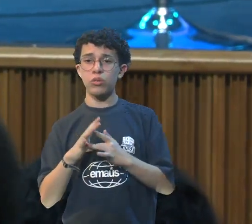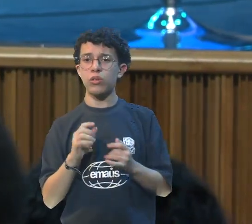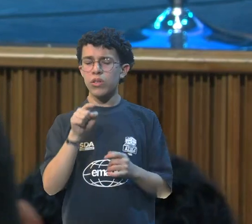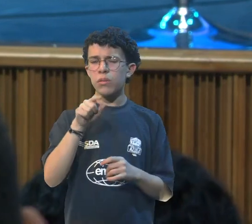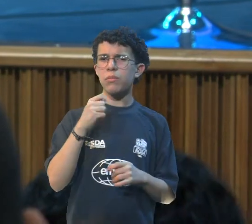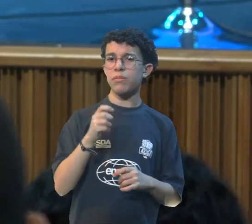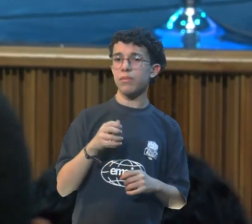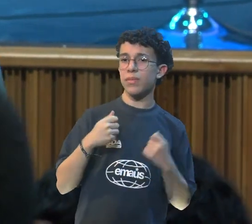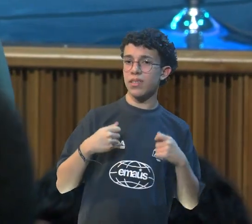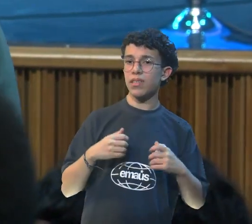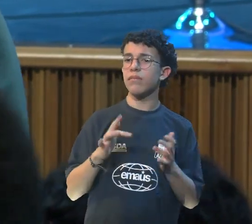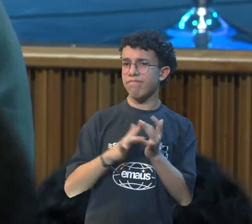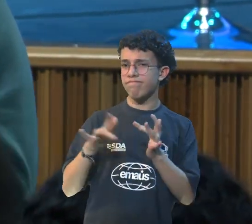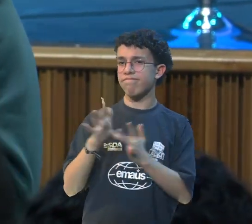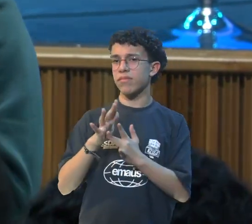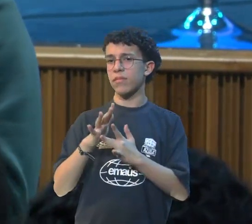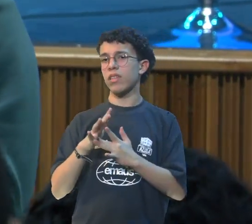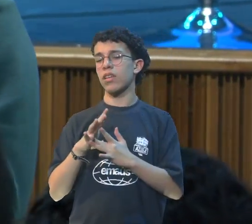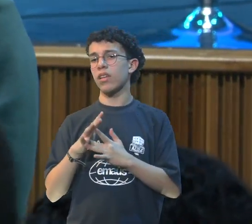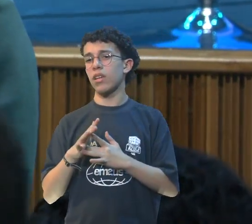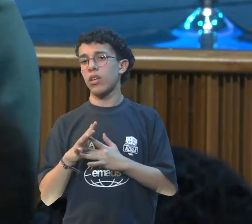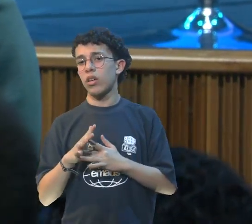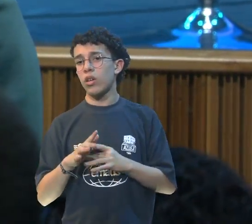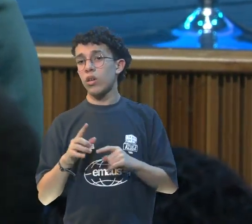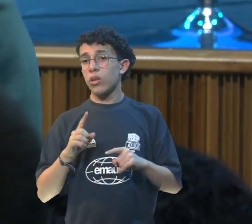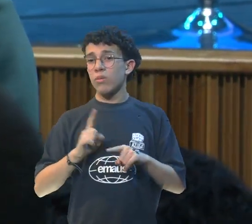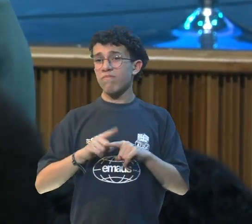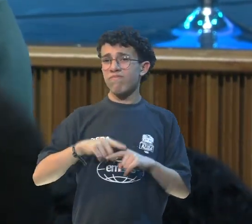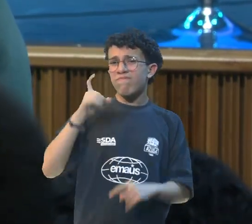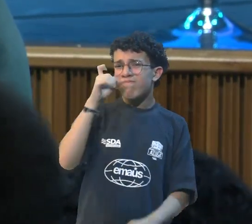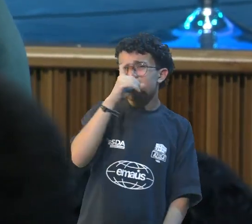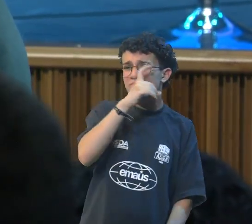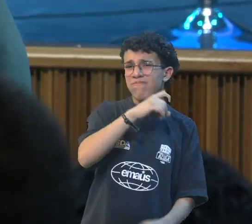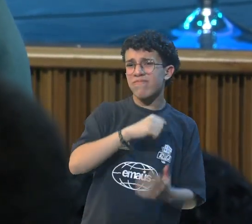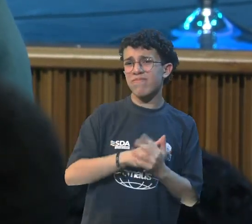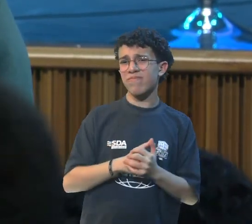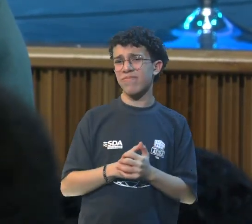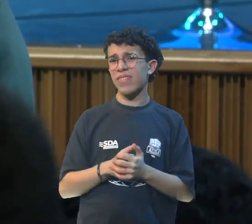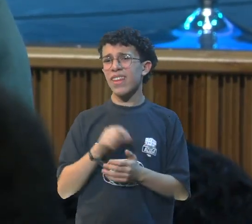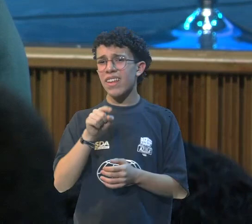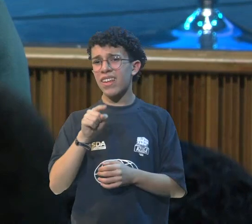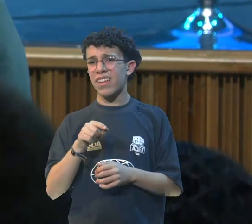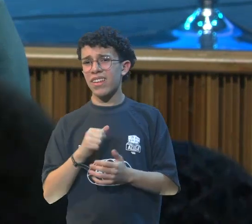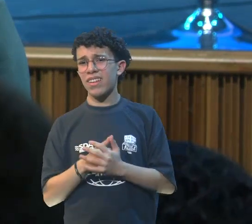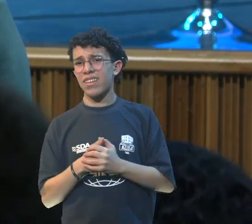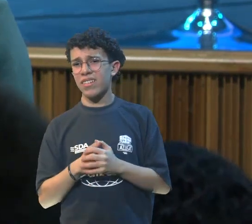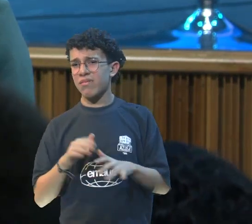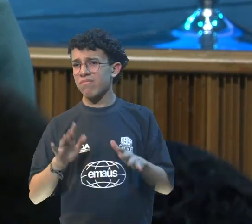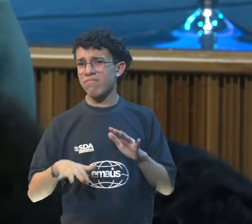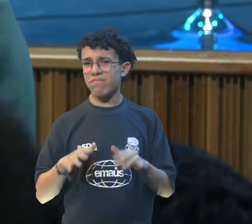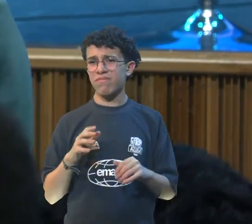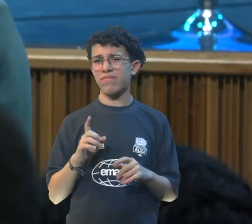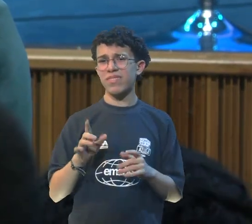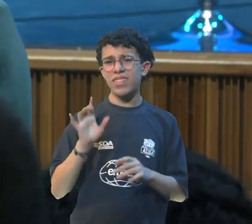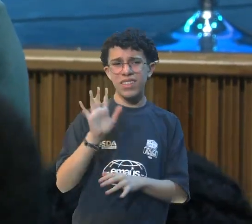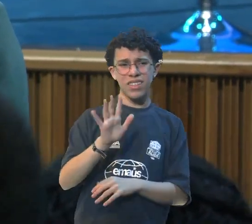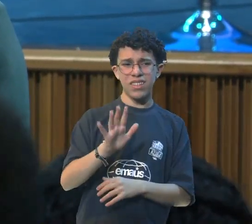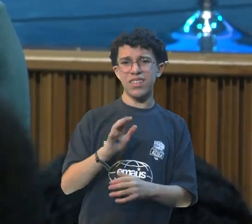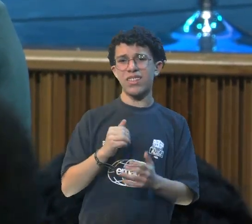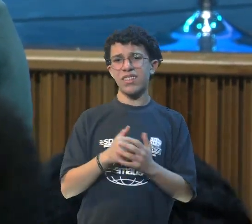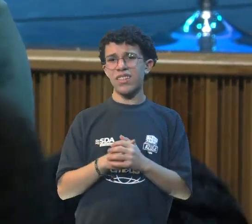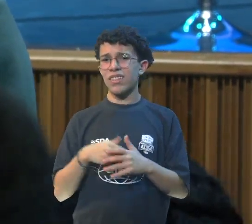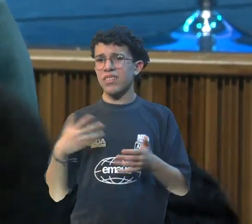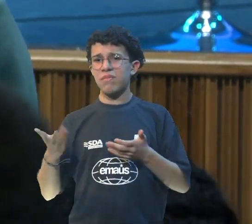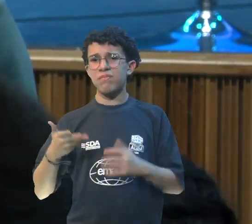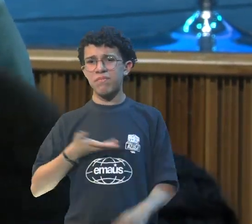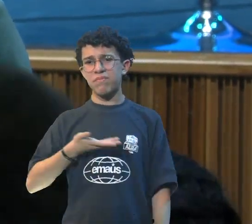Deus. Porque é difícil você ouvir no mundo: ei, para um pouquinho. Não, o mundo está falando: corra mais para você ganhar